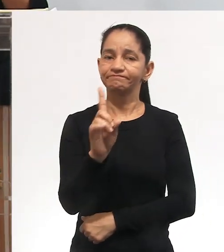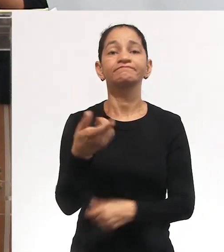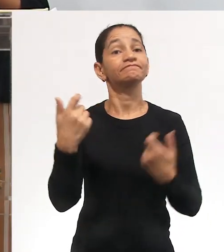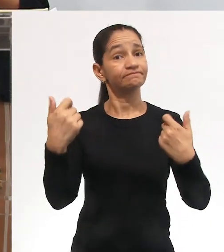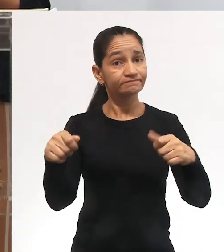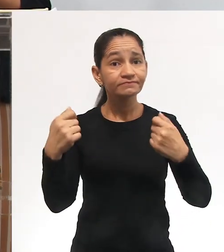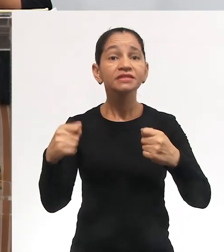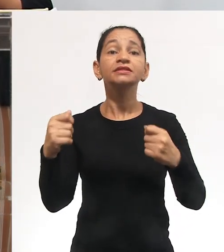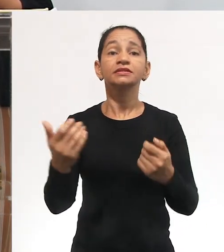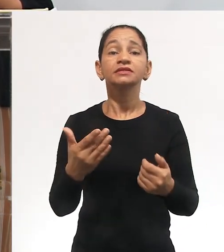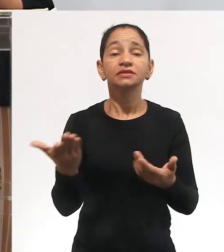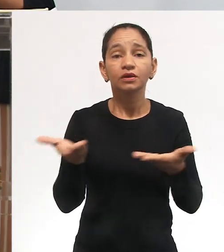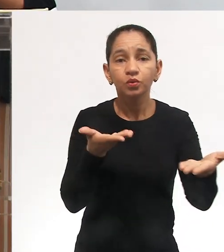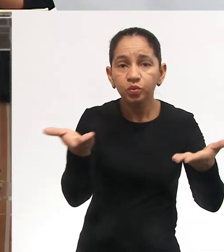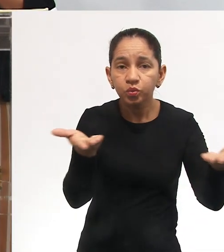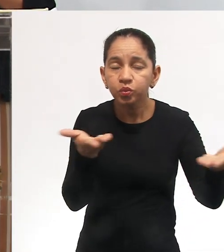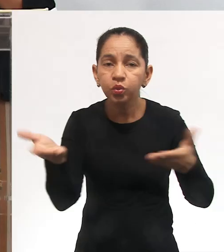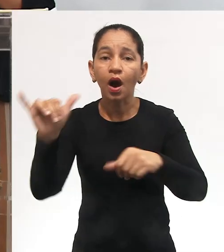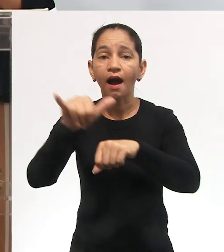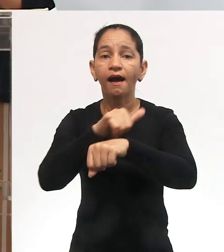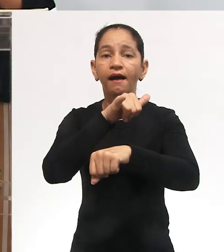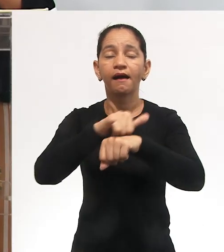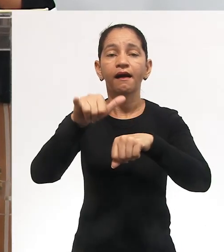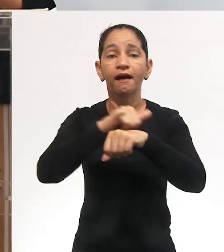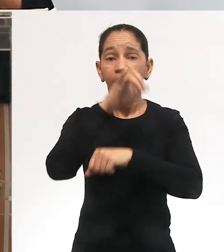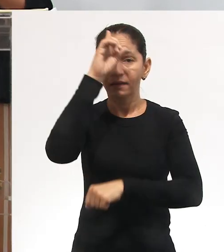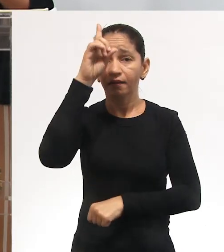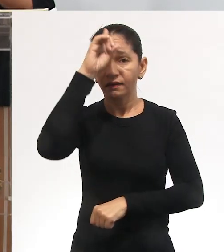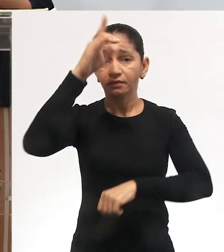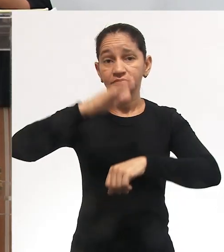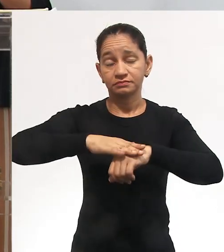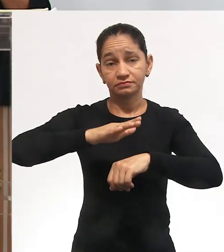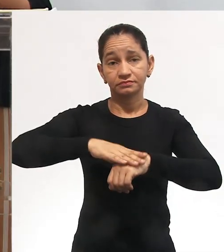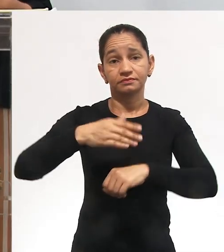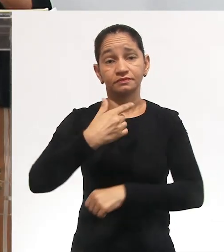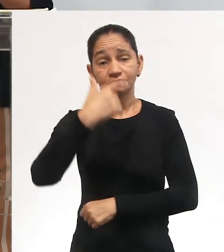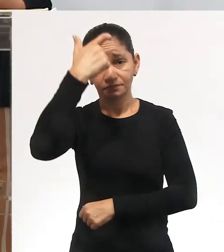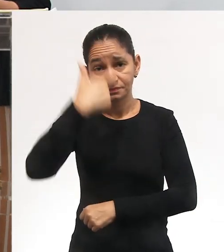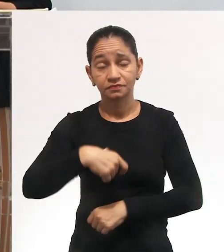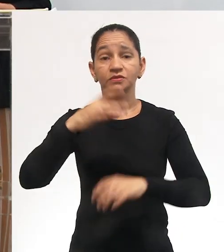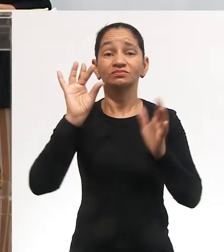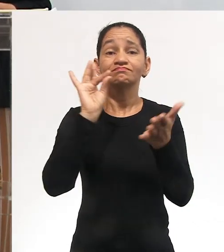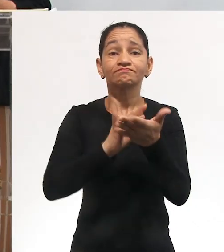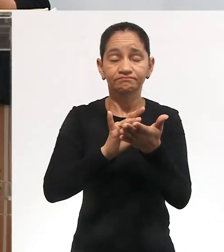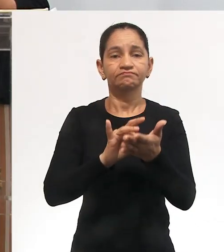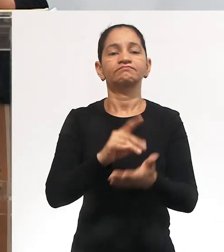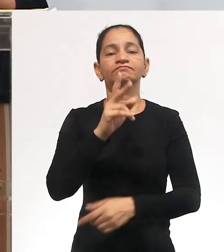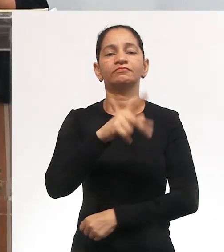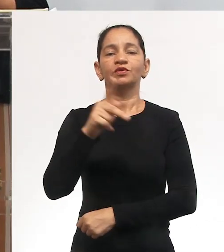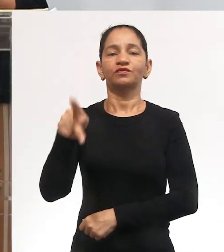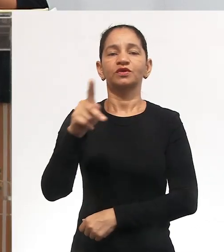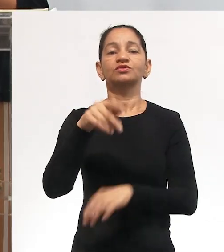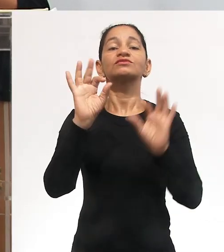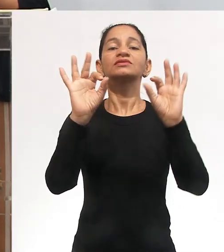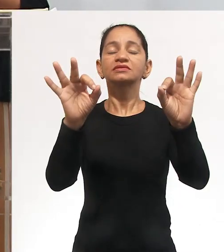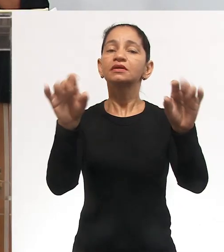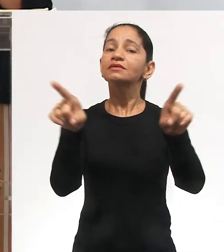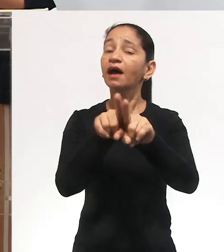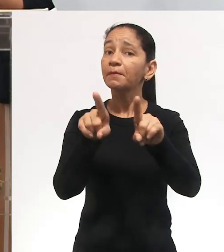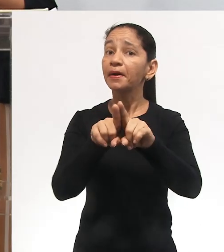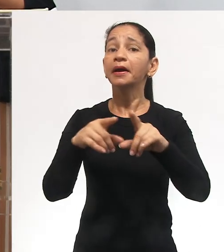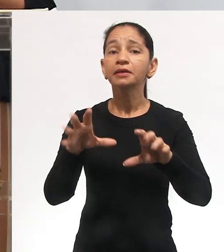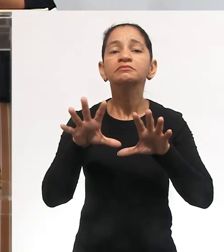precisa ser um facilitador. E para que ele seja um mediador, um educador mediador, ele precisa também